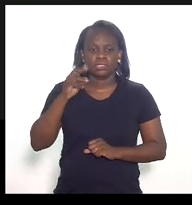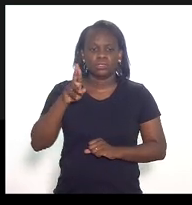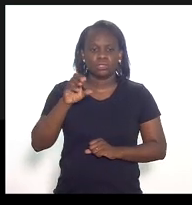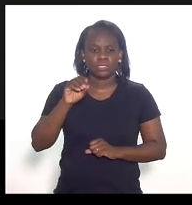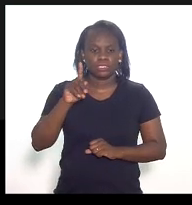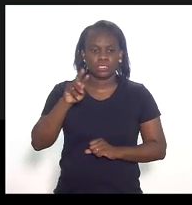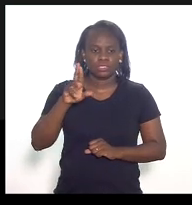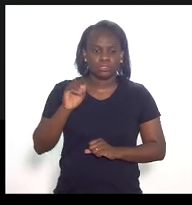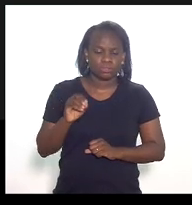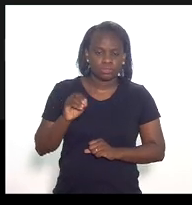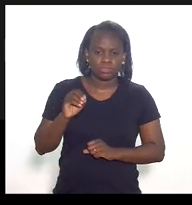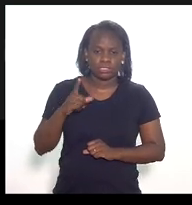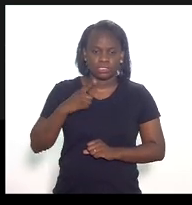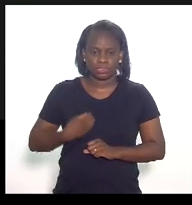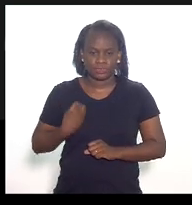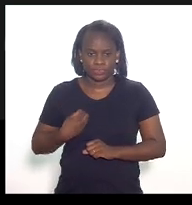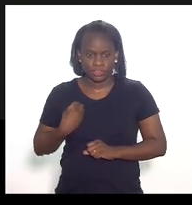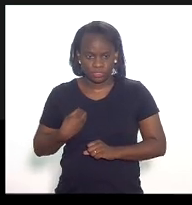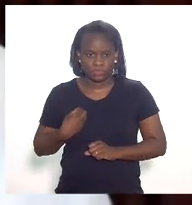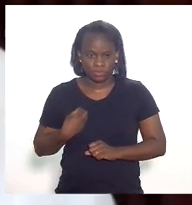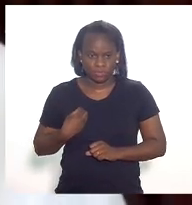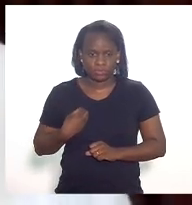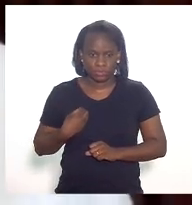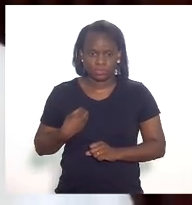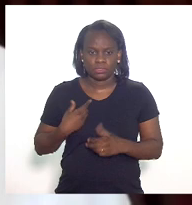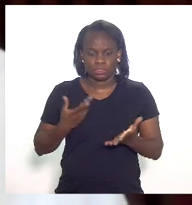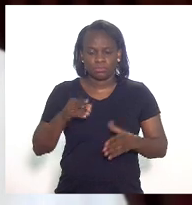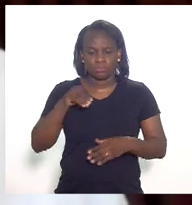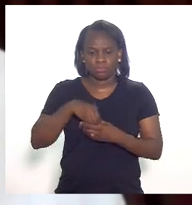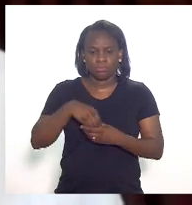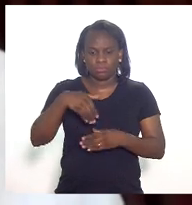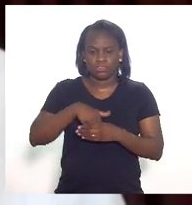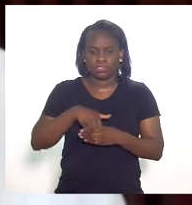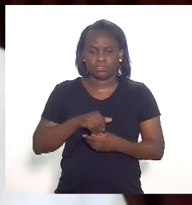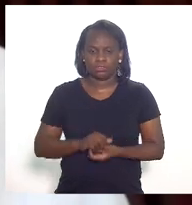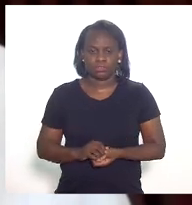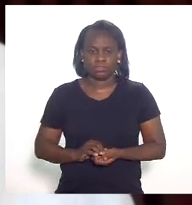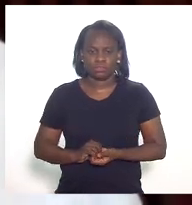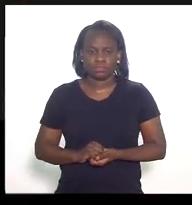encontra presente ou porque ele está presente. Então, coloque em votação.